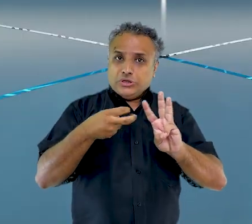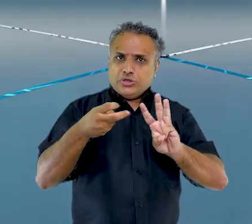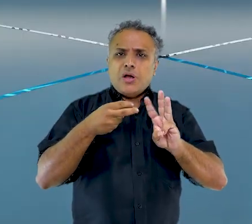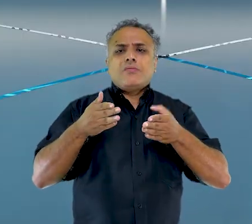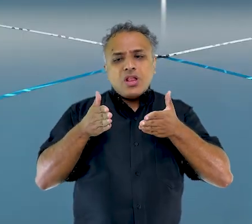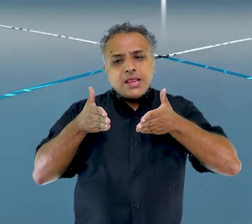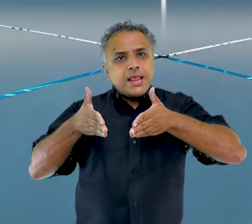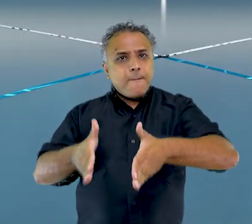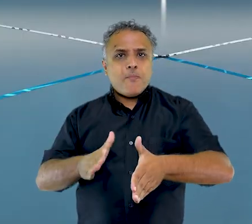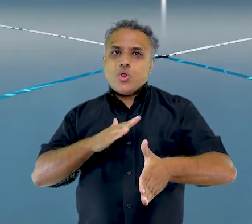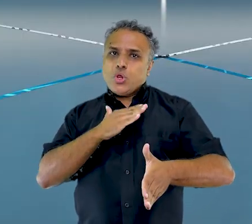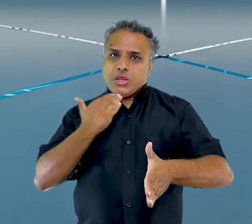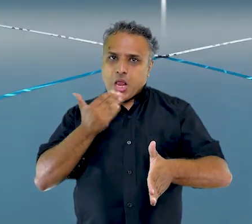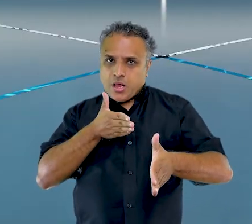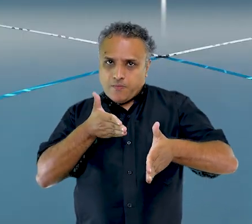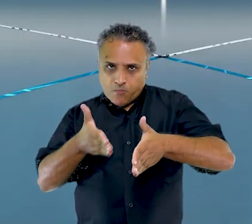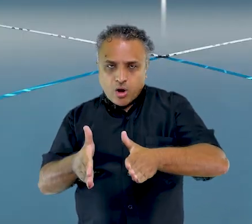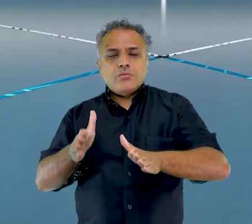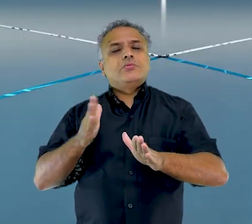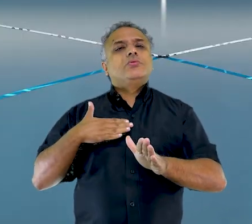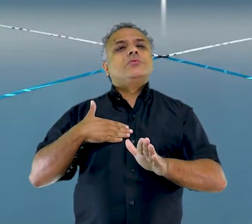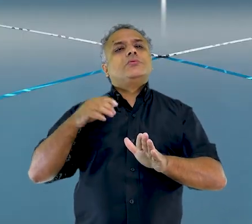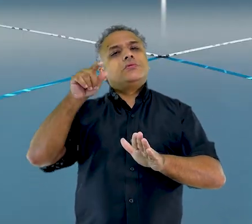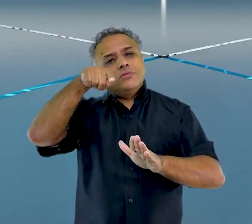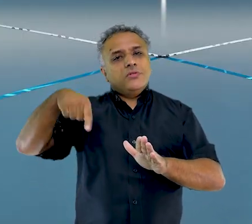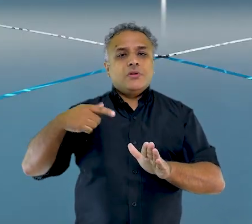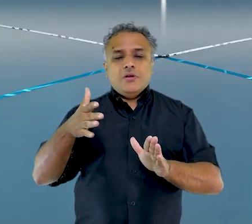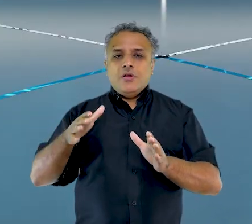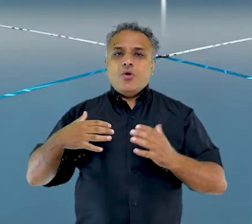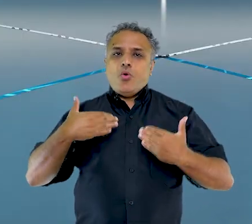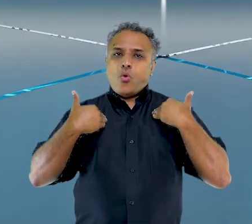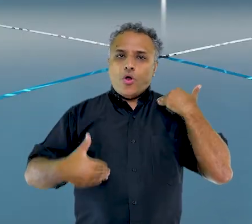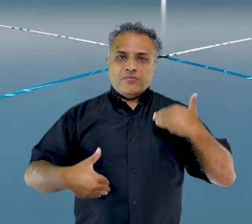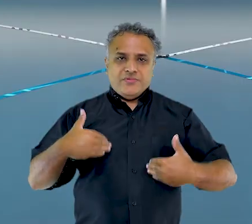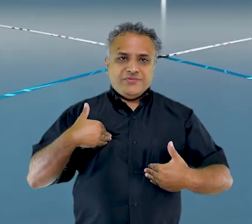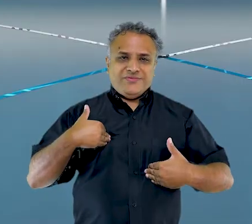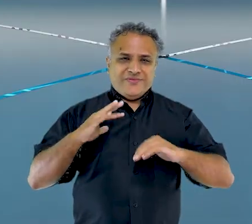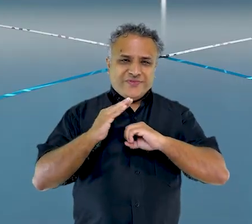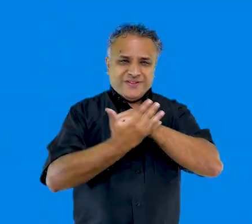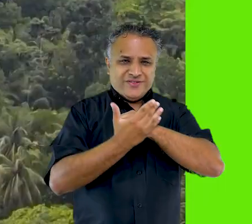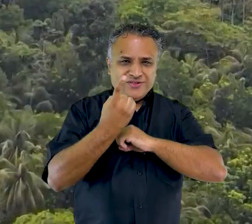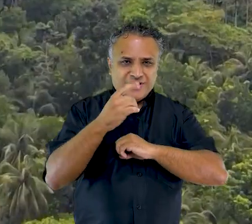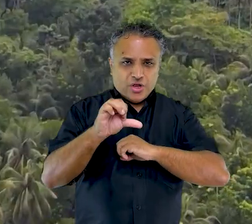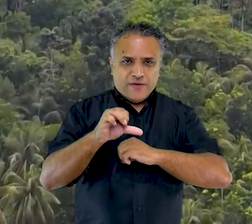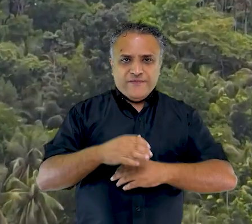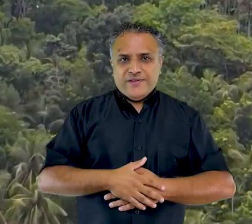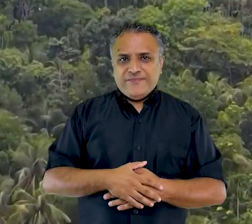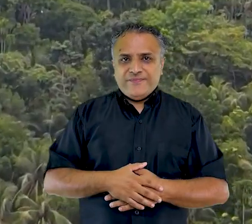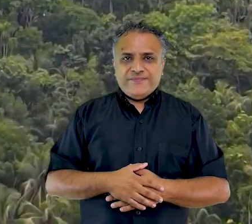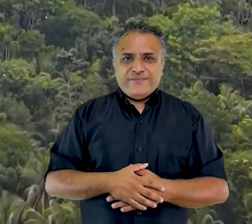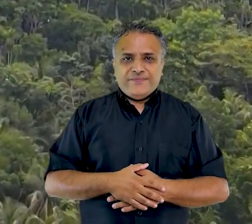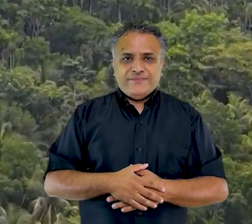sepultar, segundo seus ritos sagrados, corpos de vítimas da Covid-19.